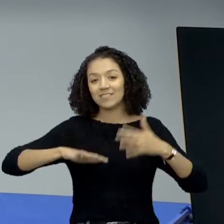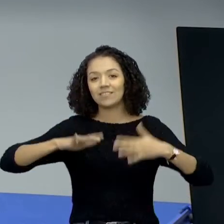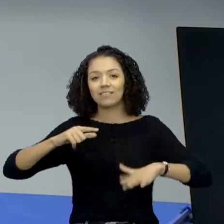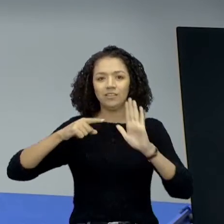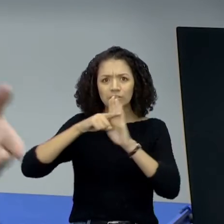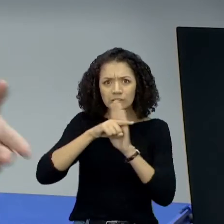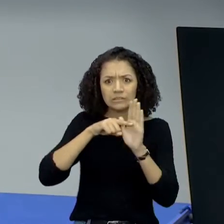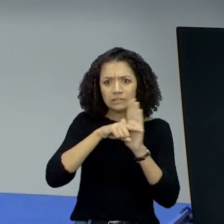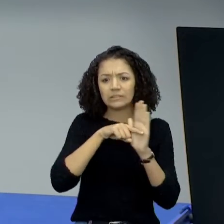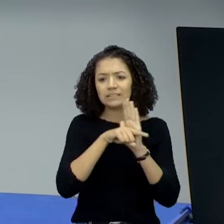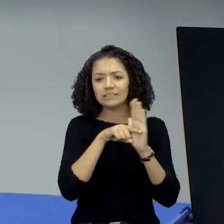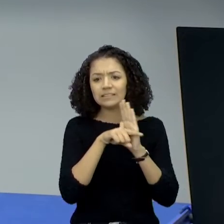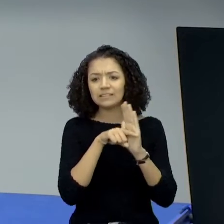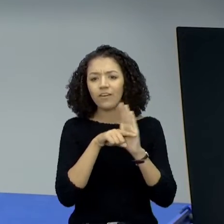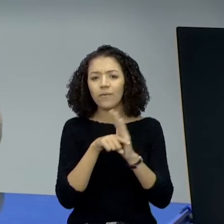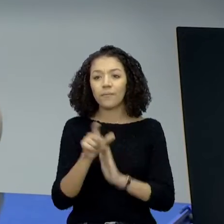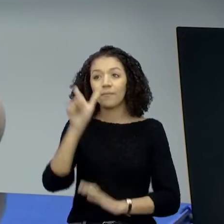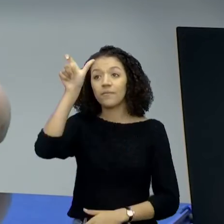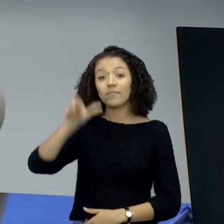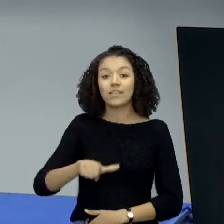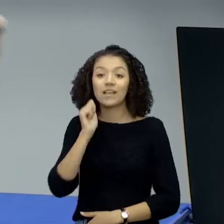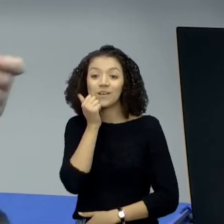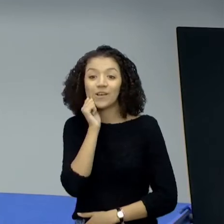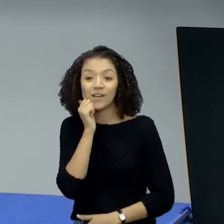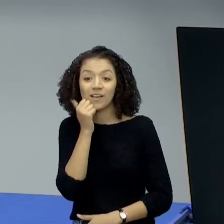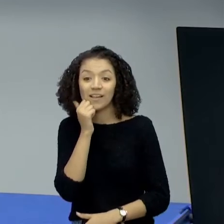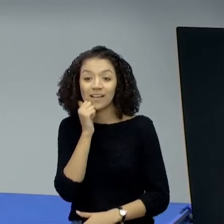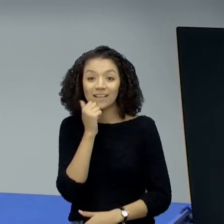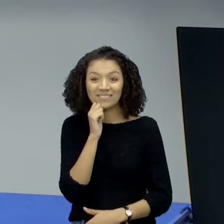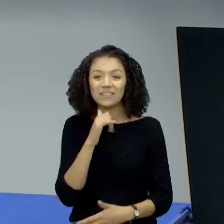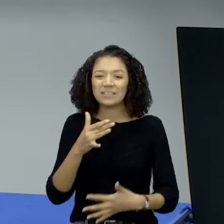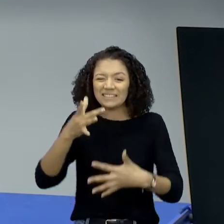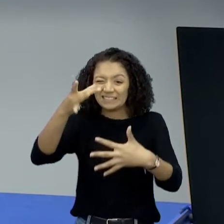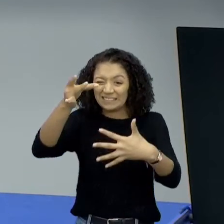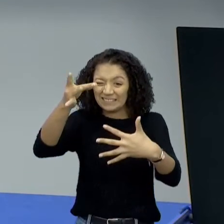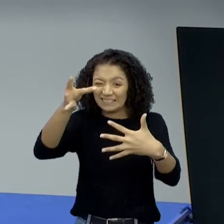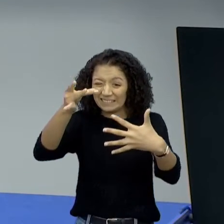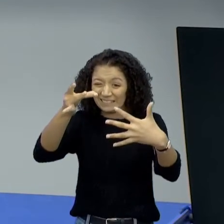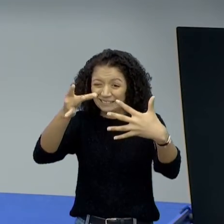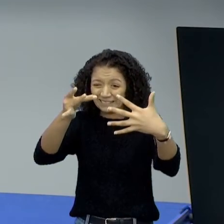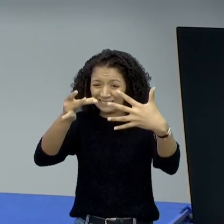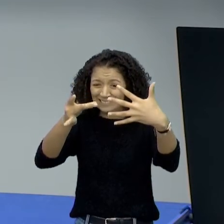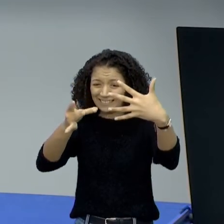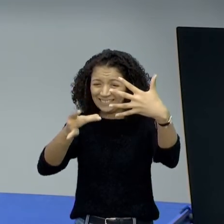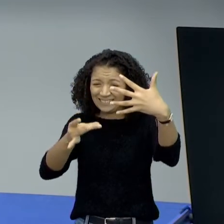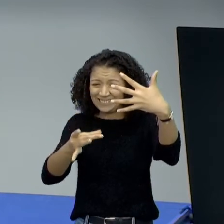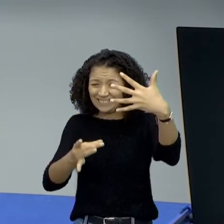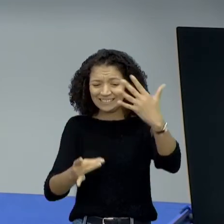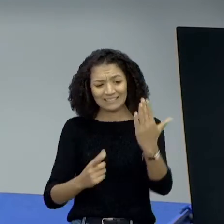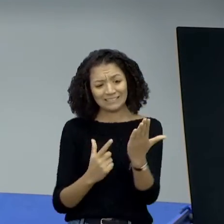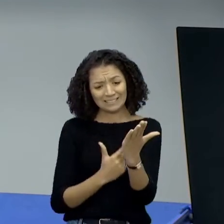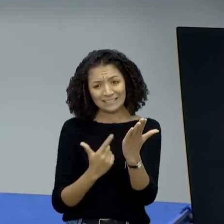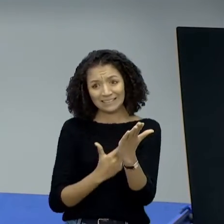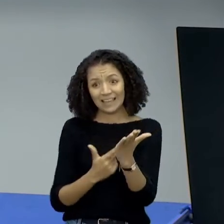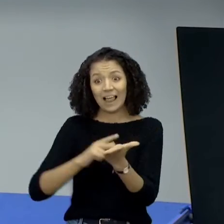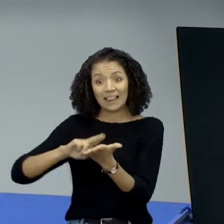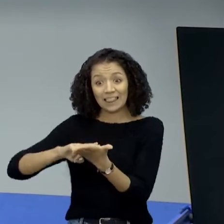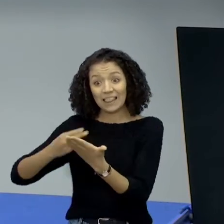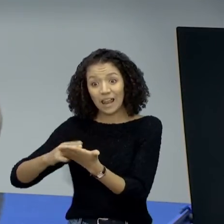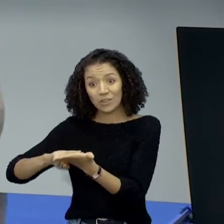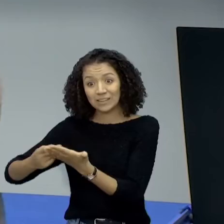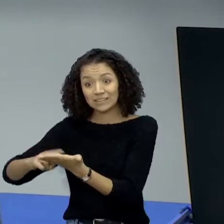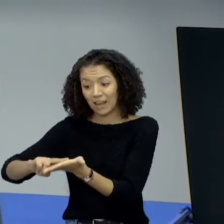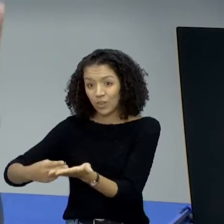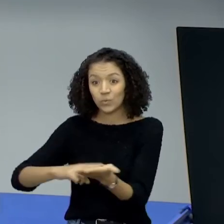gente precisou ler os cientistas na sua própria pena, né? Na letra do cientista. Então, a gente foi atrás, por exemplo, de